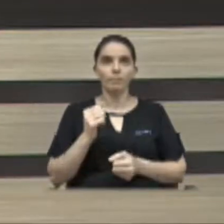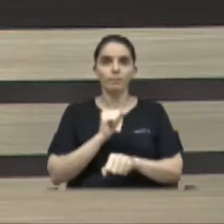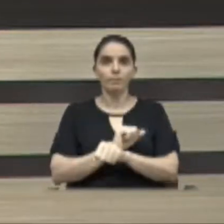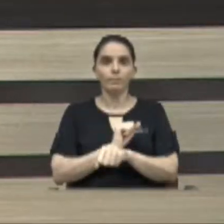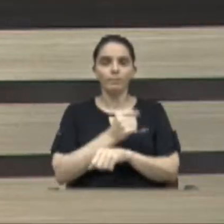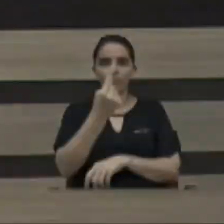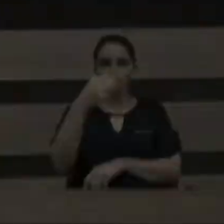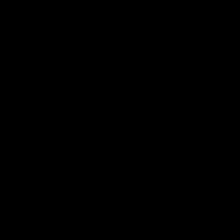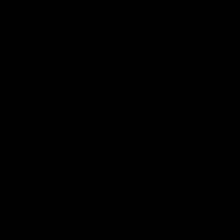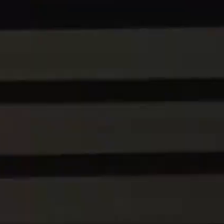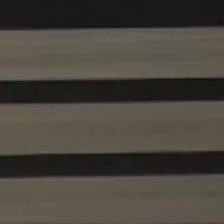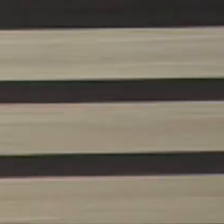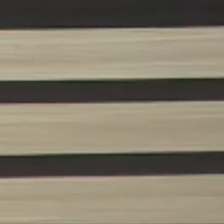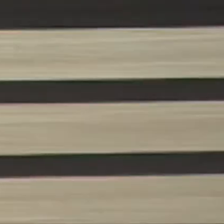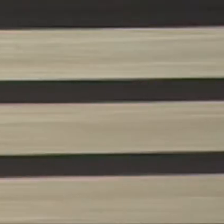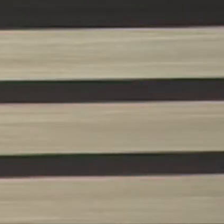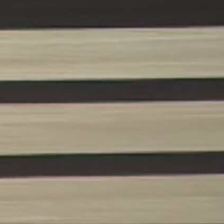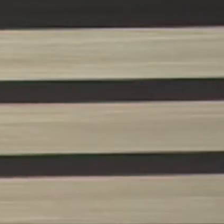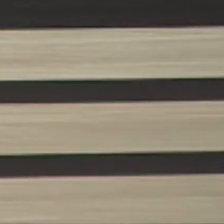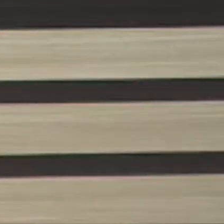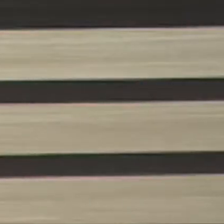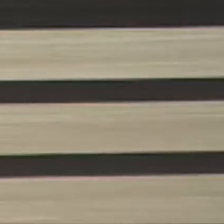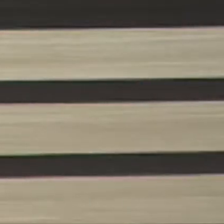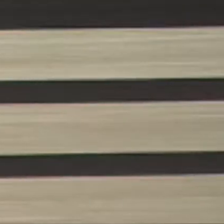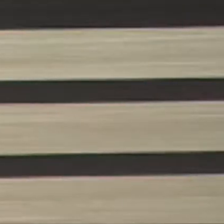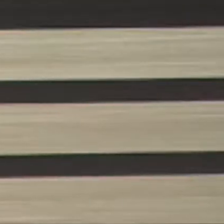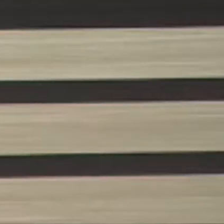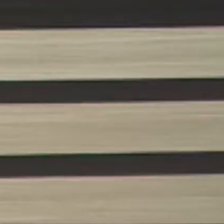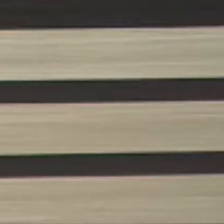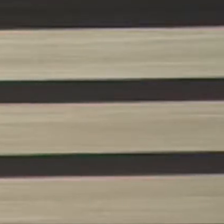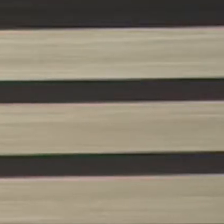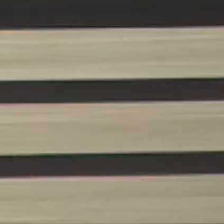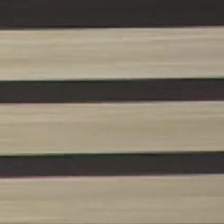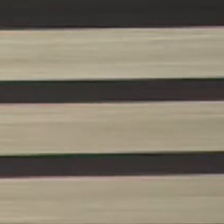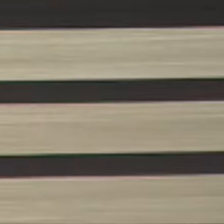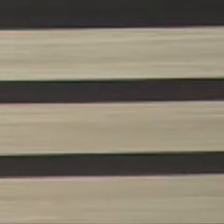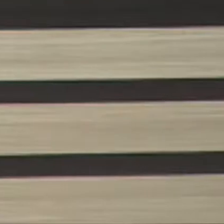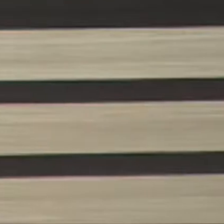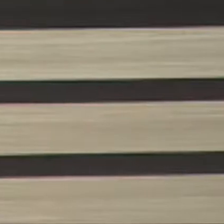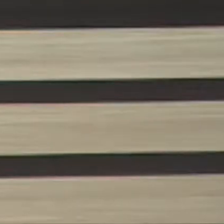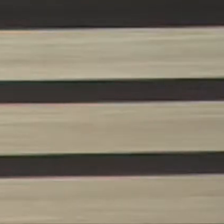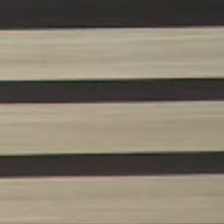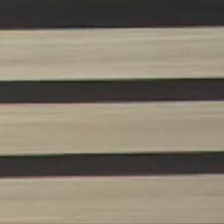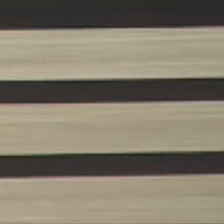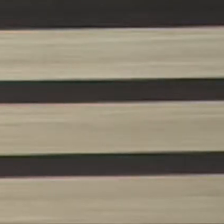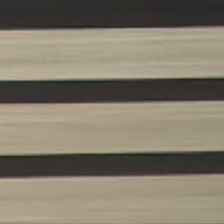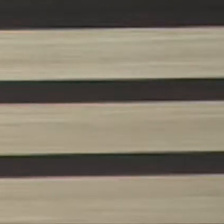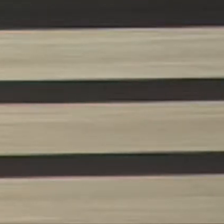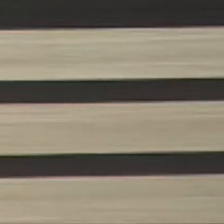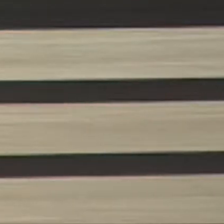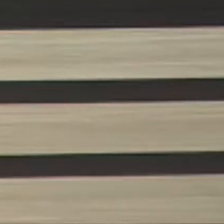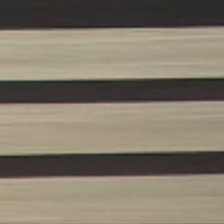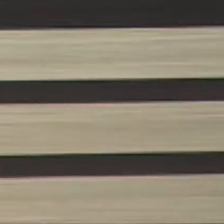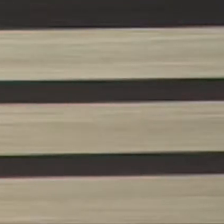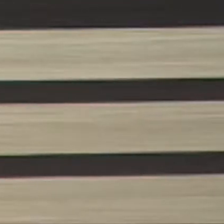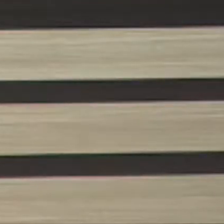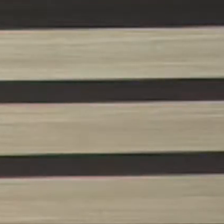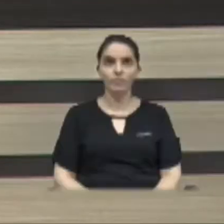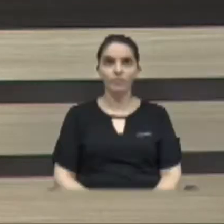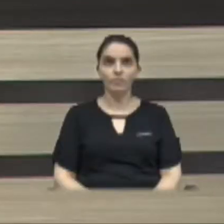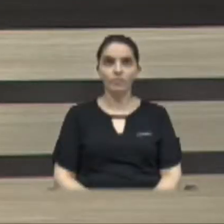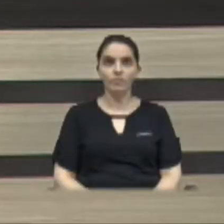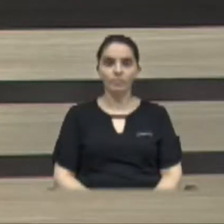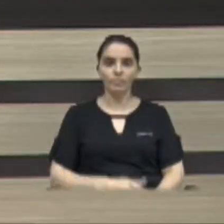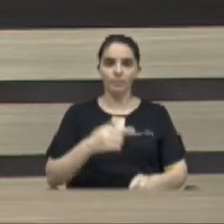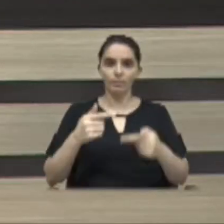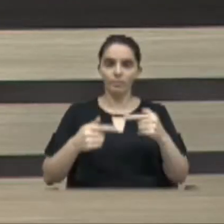está suspensa por 1 minuto. Já que Estamos no requerimento, está em discussão. Wagner